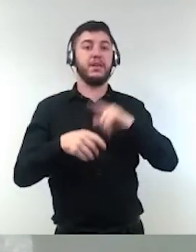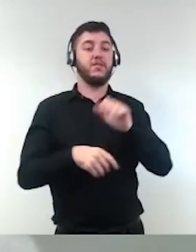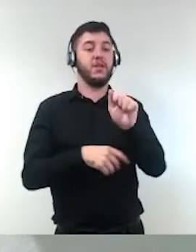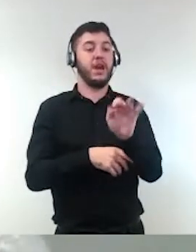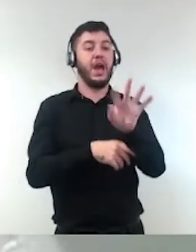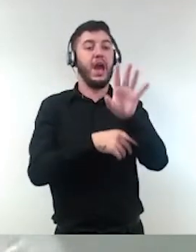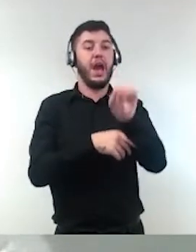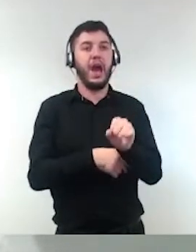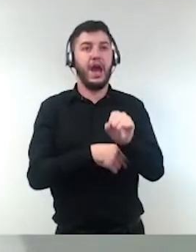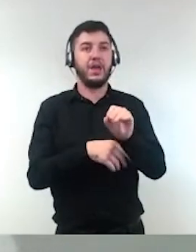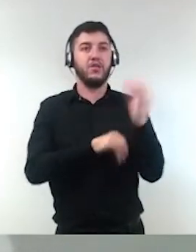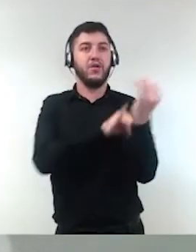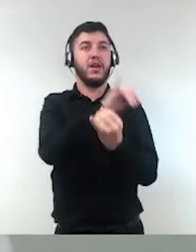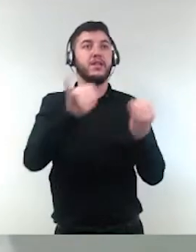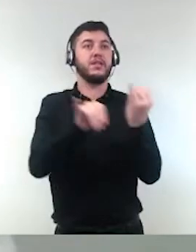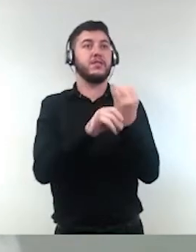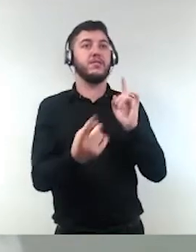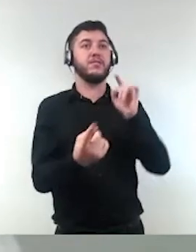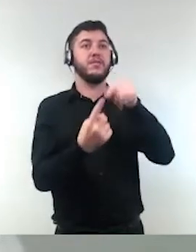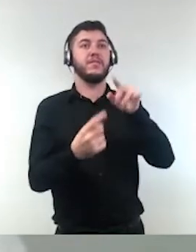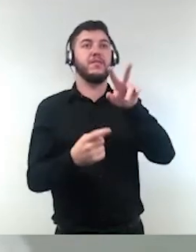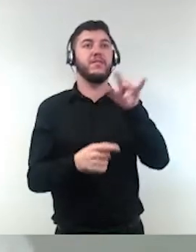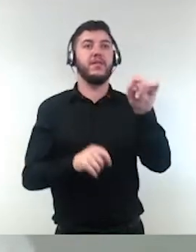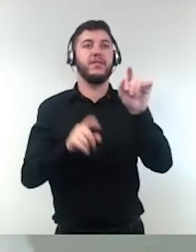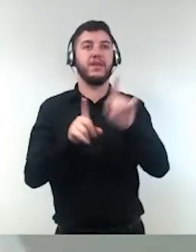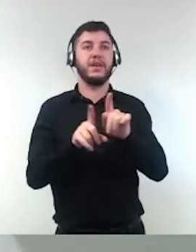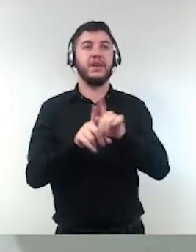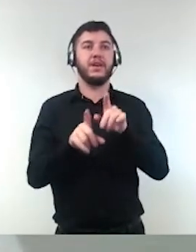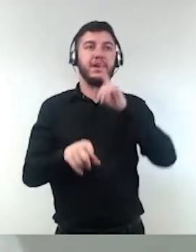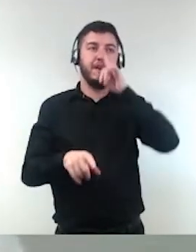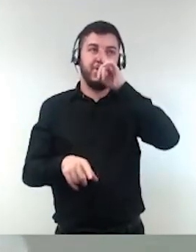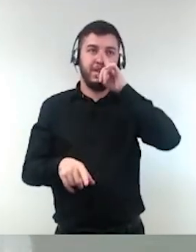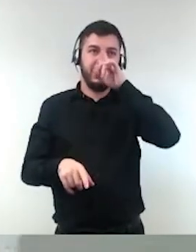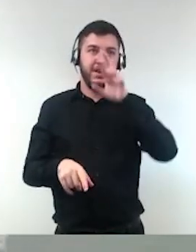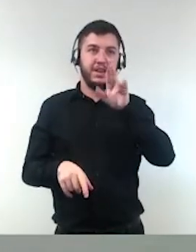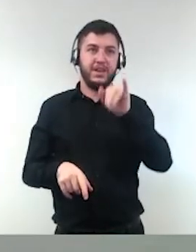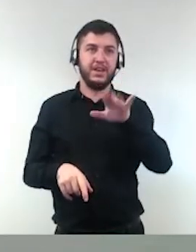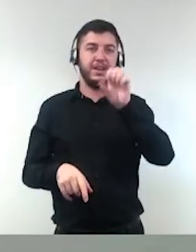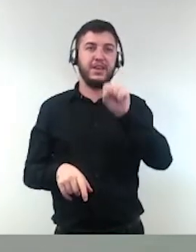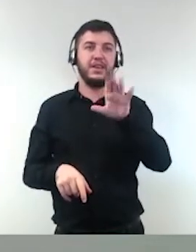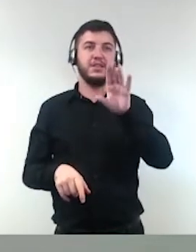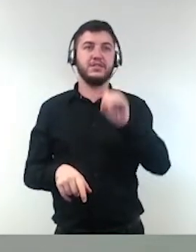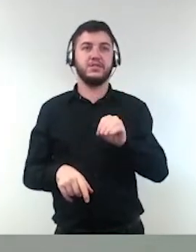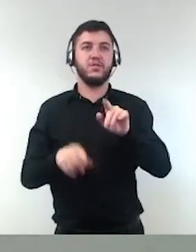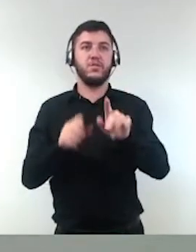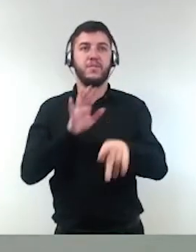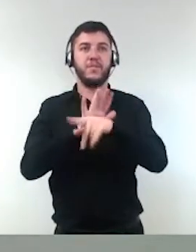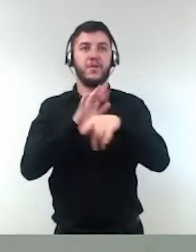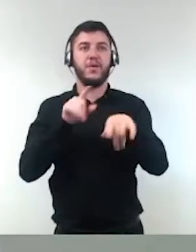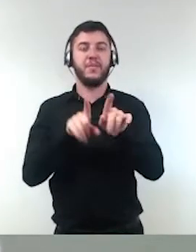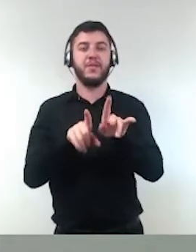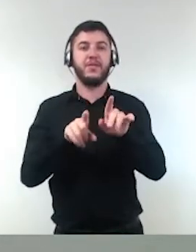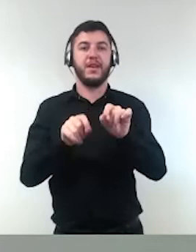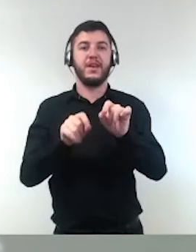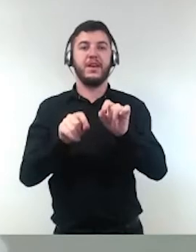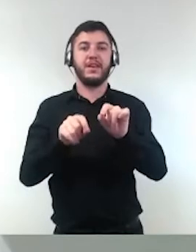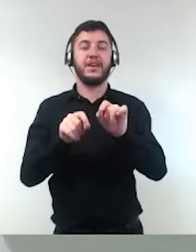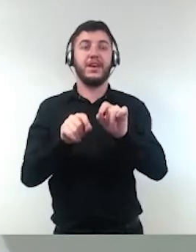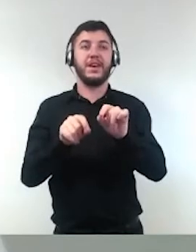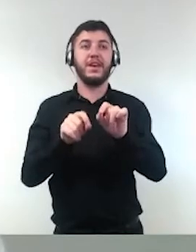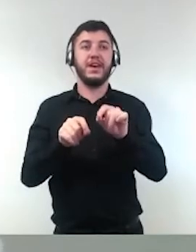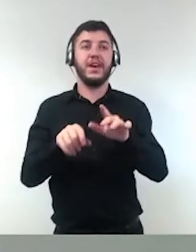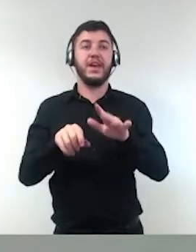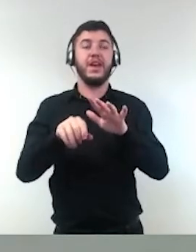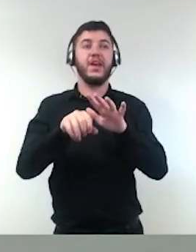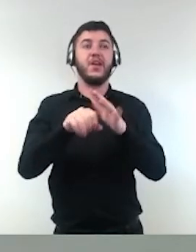eletrônicos, exatamente para evitar o elevado risco de contágio. E o que tenho notado é que os 24 tribunais